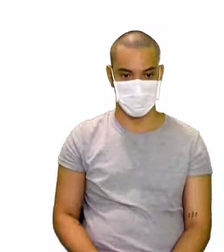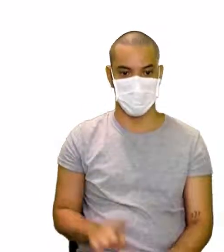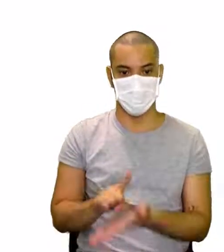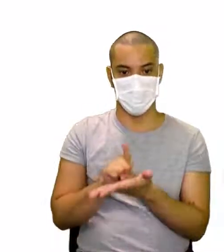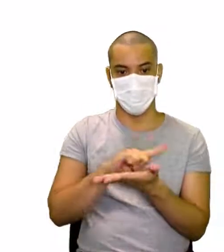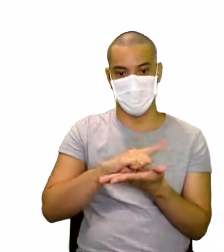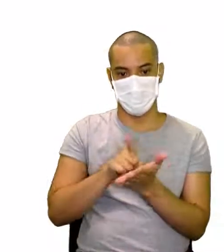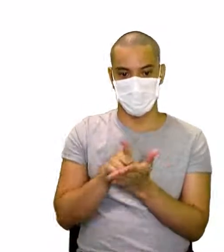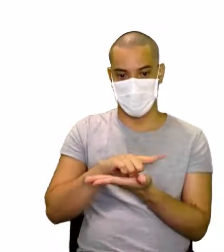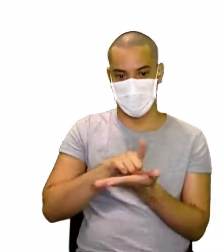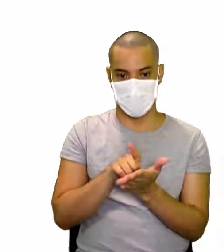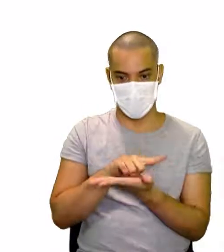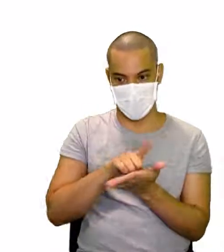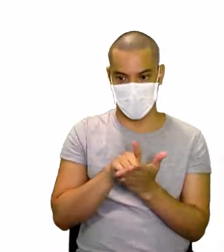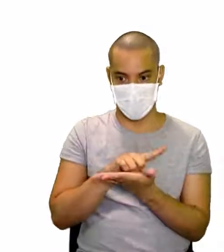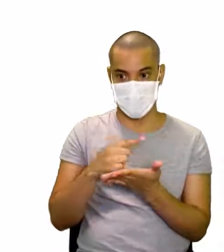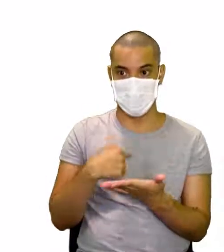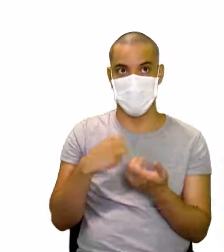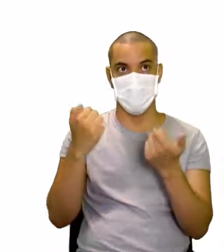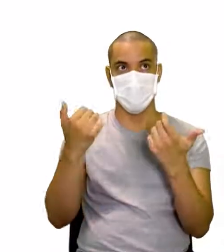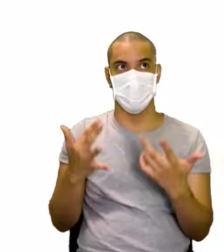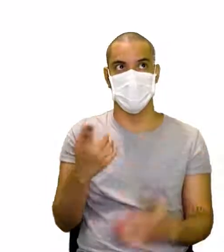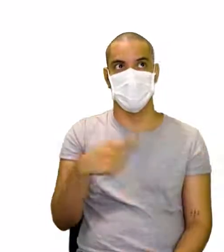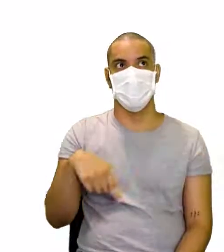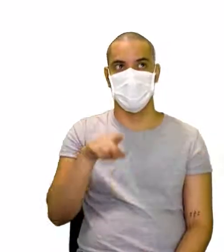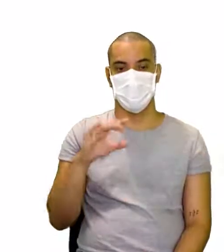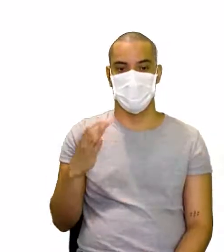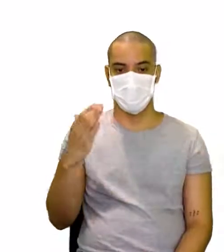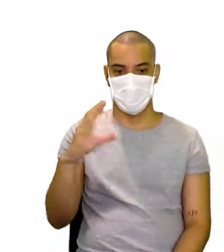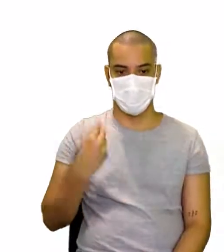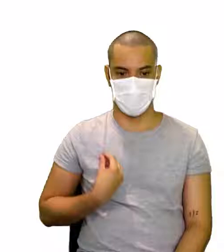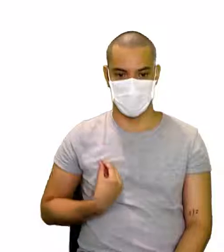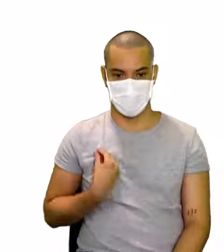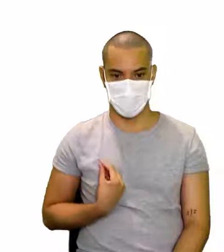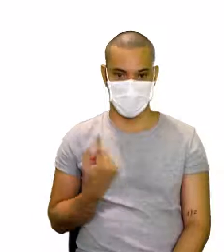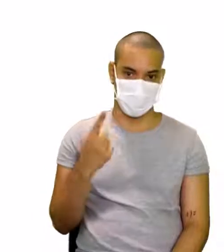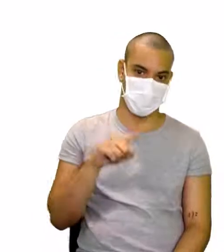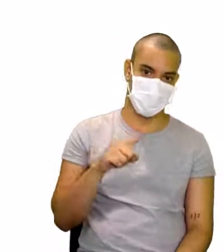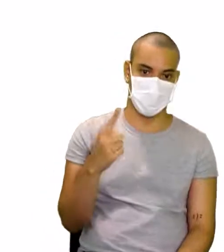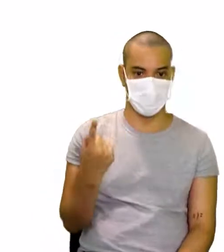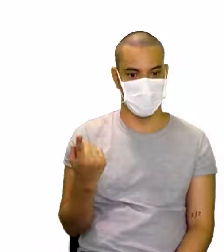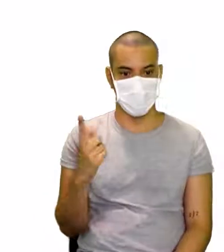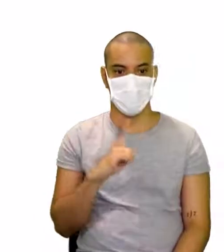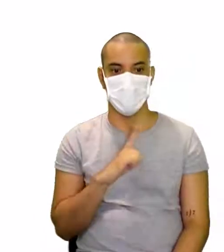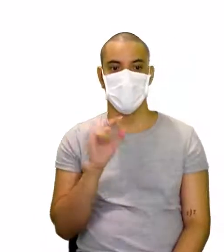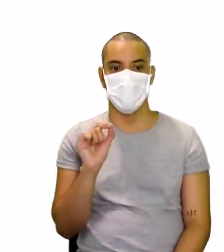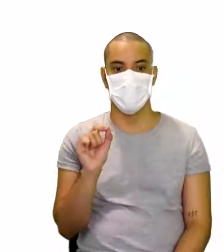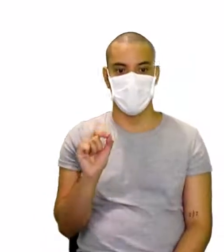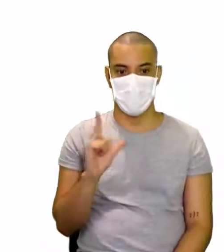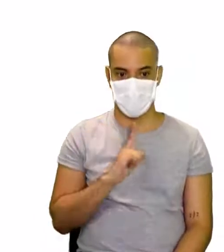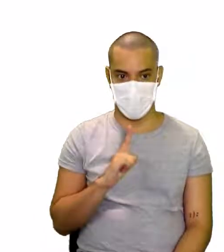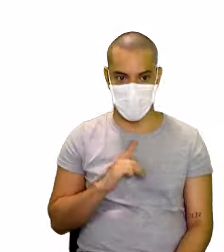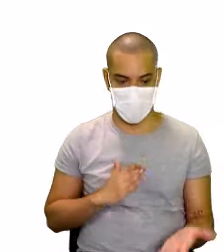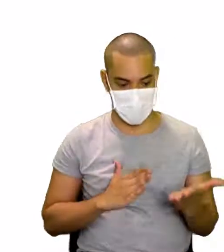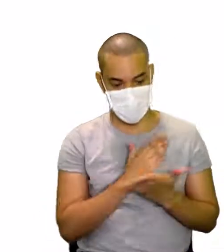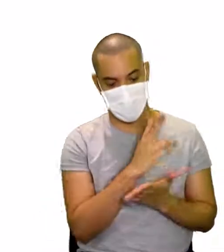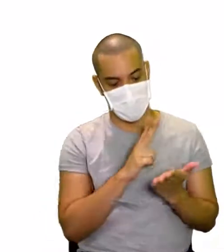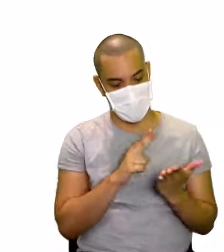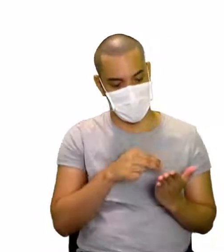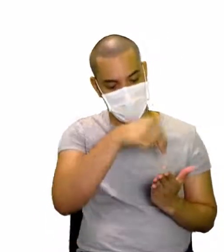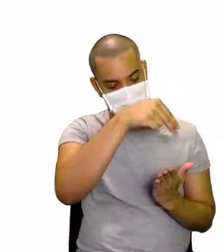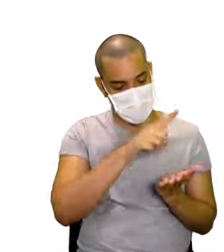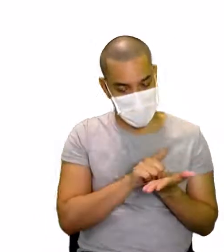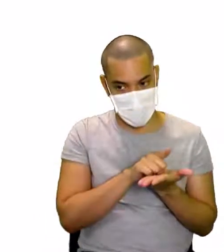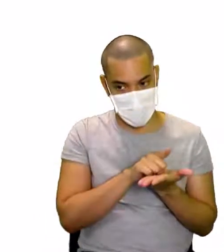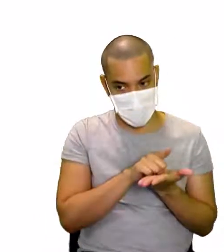bússola, ok? E eu falei para vocês, se a gente coloca um na presença do outro, nós temos aí um alinhamento, tá?